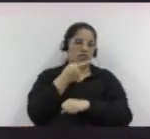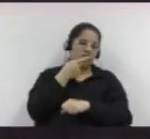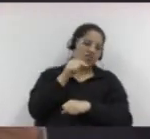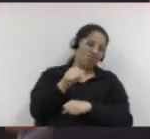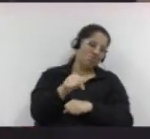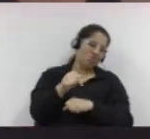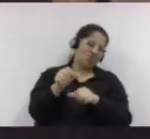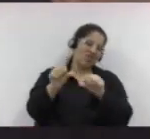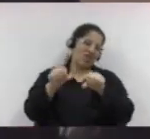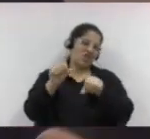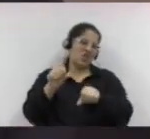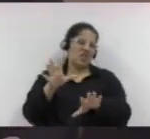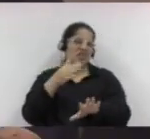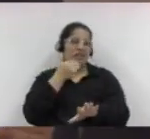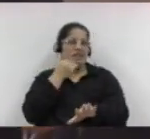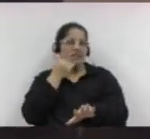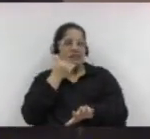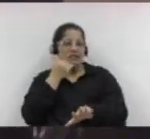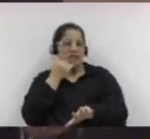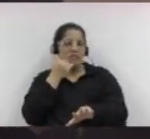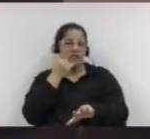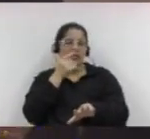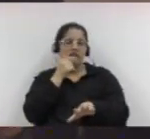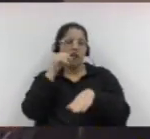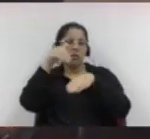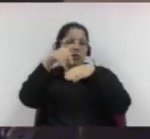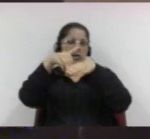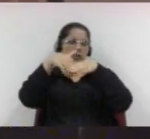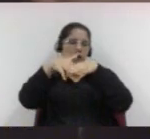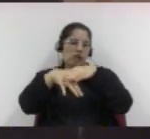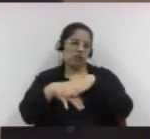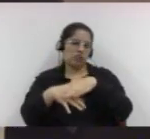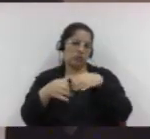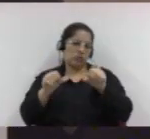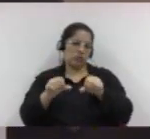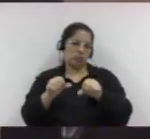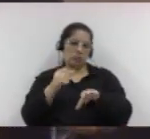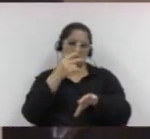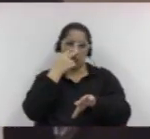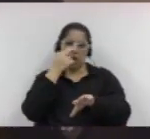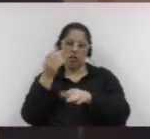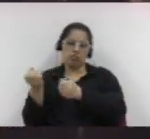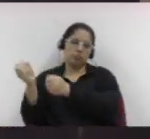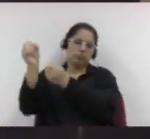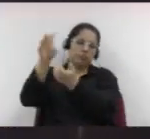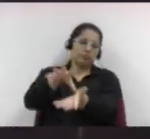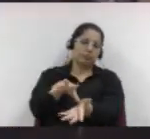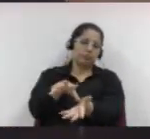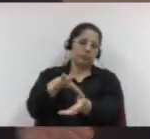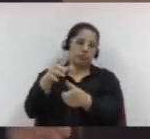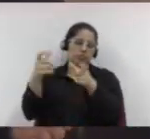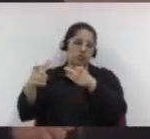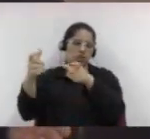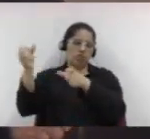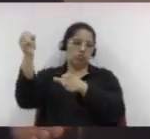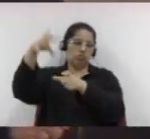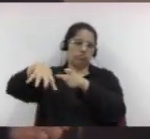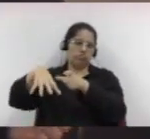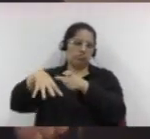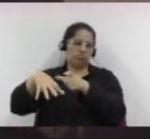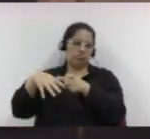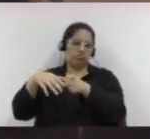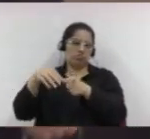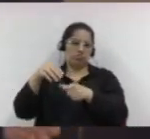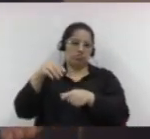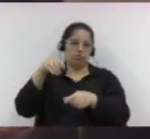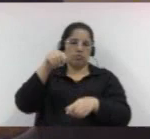presta mais, já está com infiltração. Ou seja, na minha opinião, é como se jogasse na lata do lixo 13 milhões de